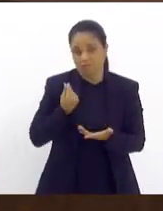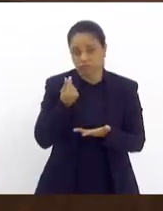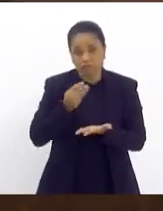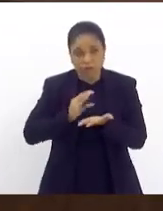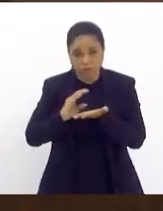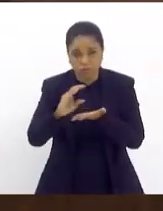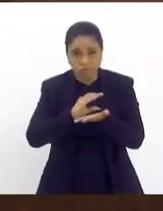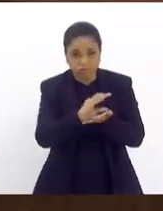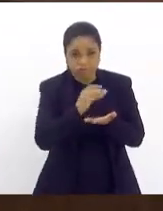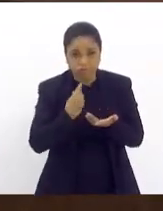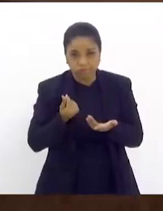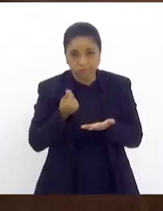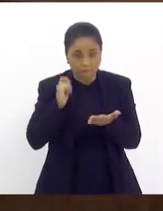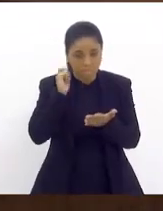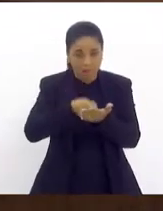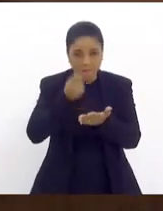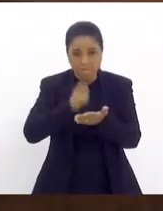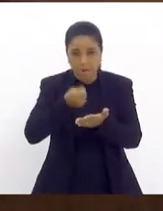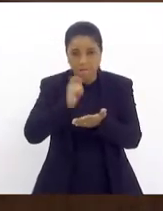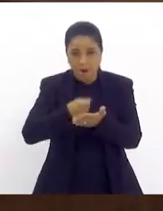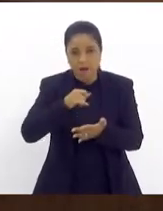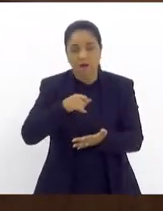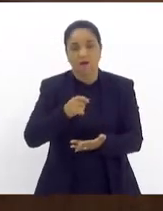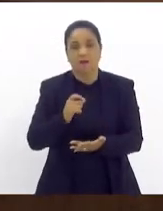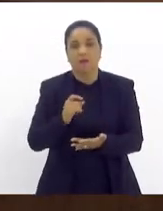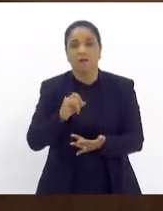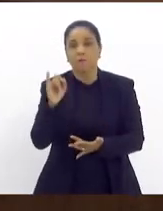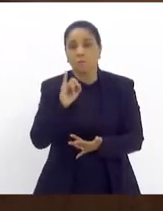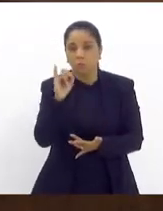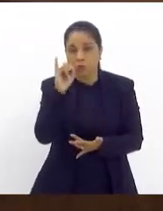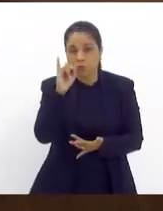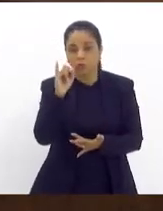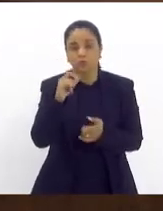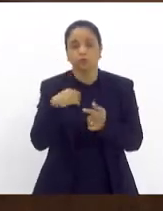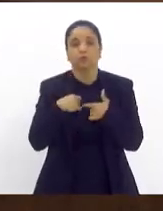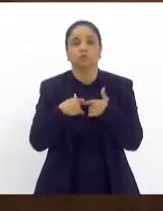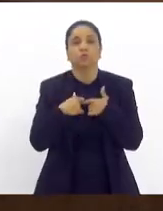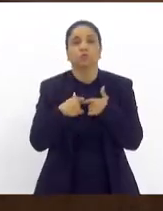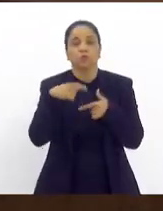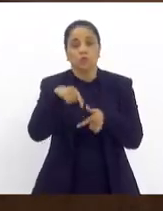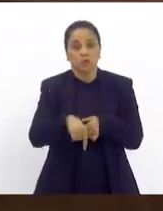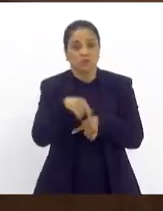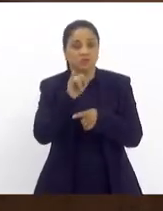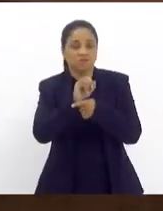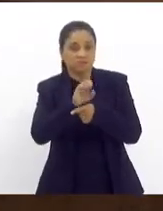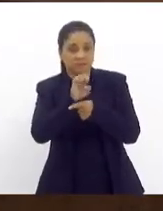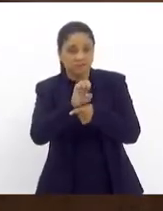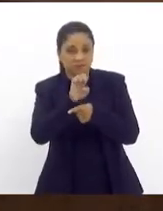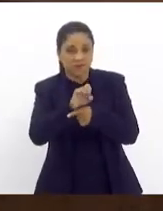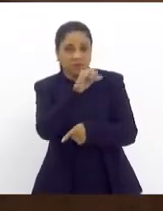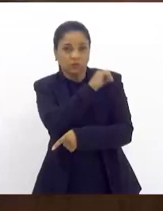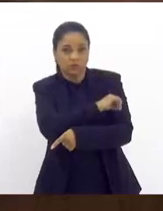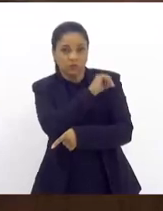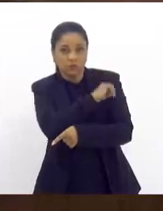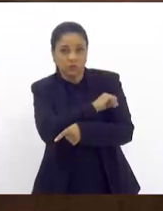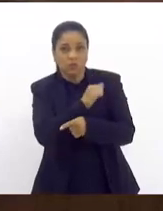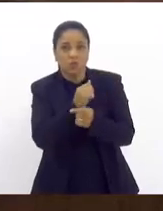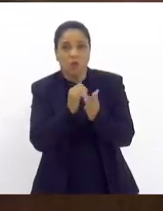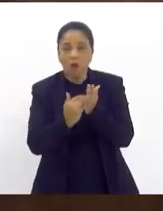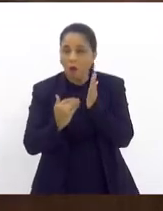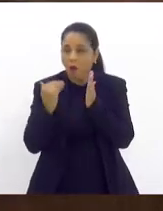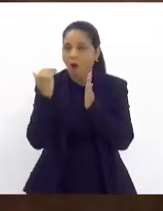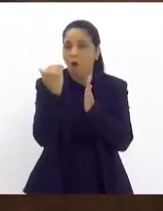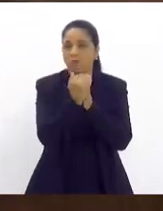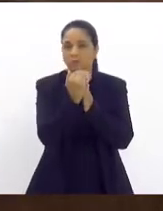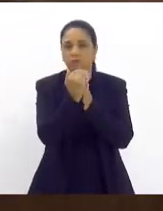é um estado que tem é aumentado constantemente custo diretamente ligados